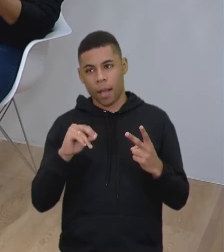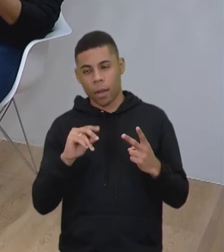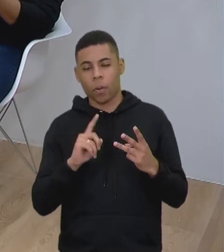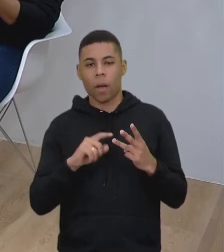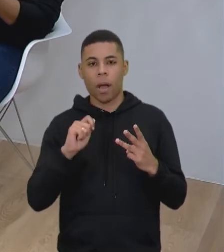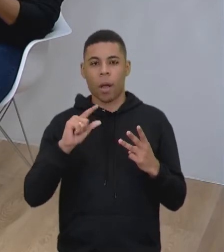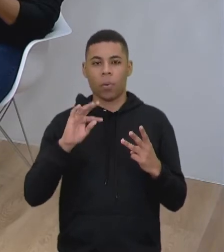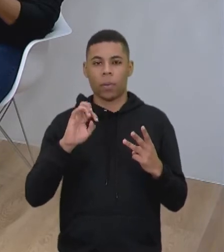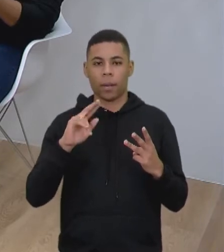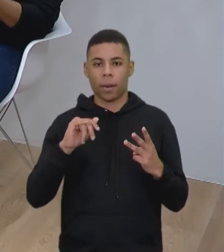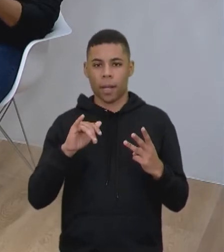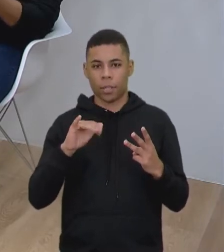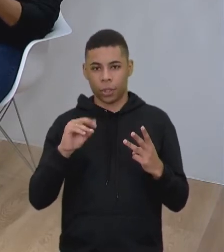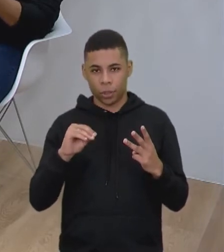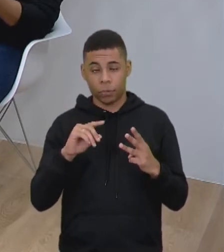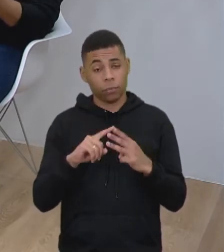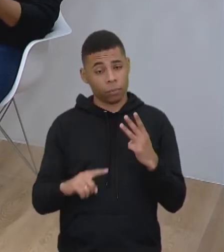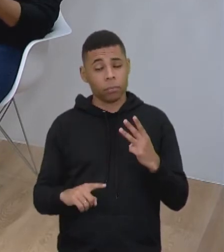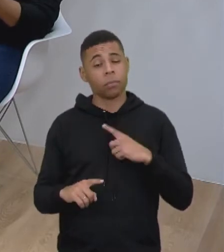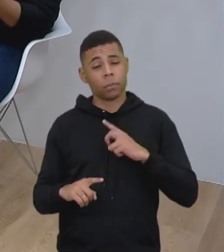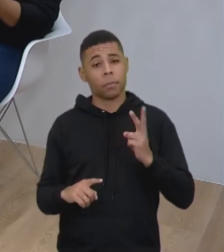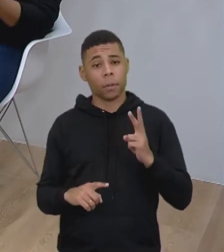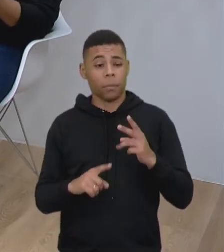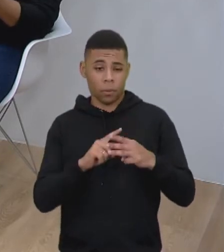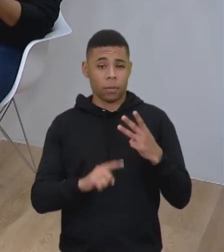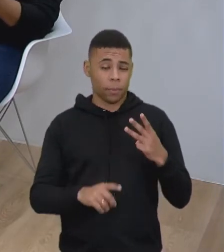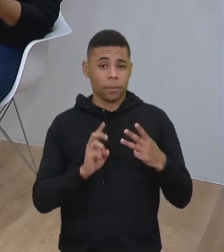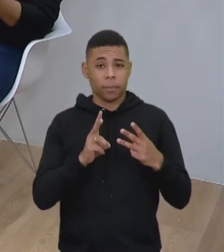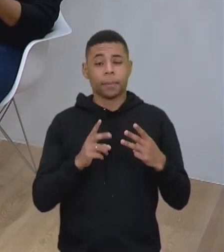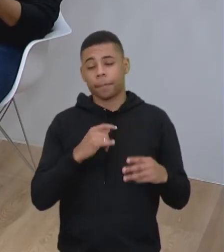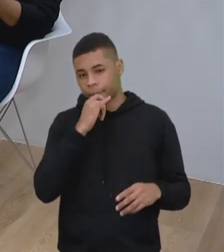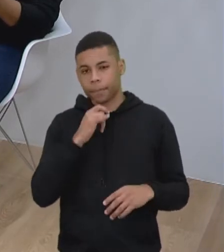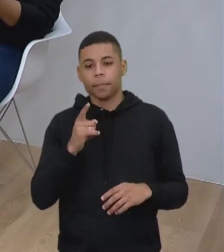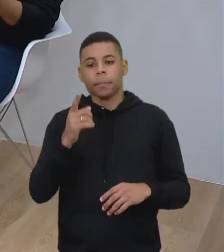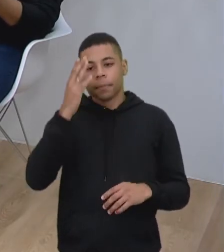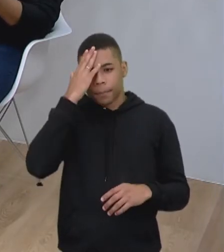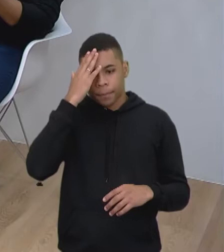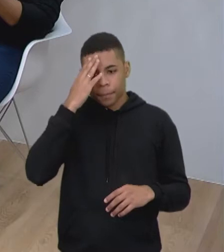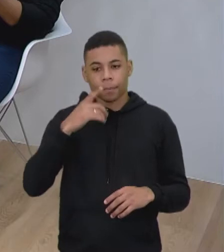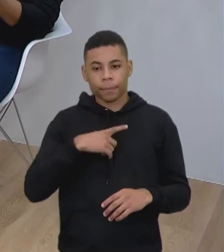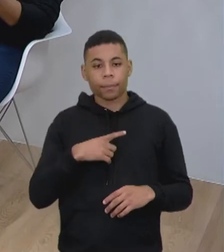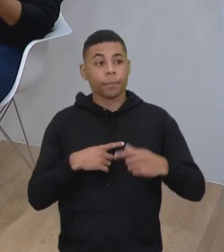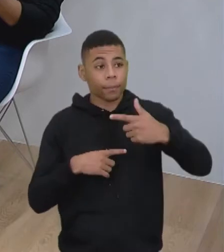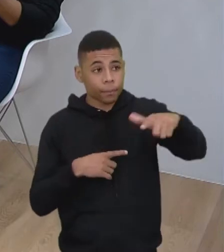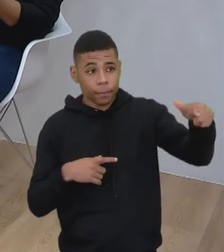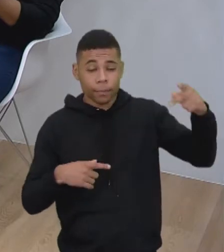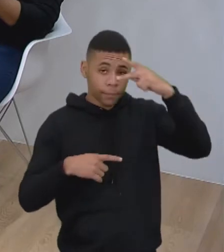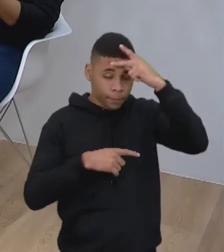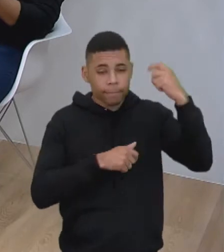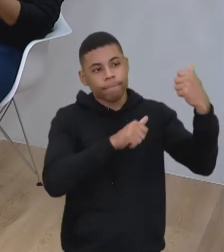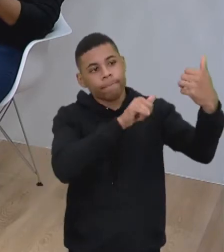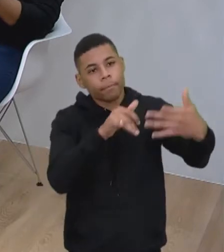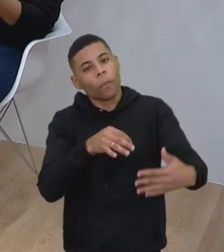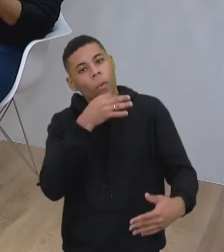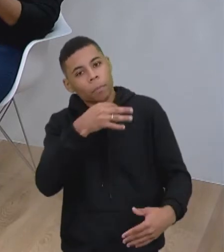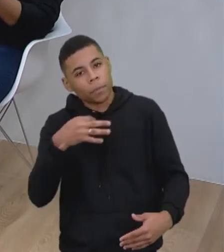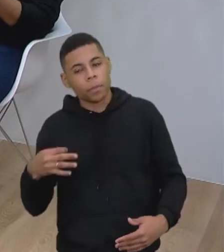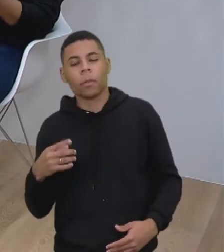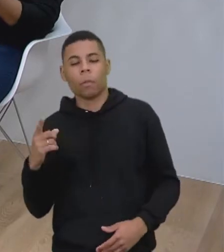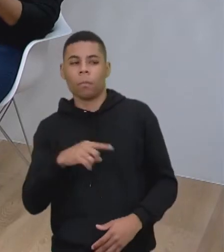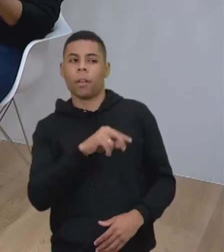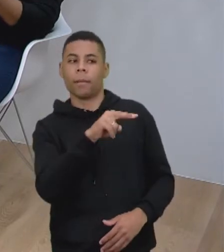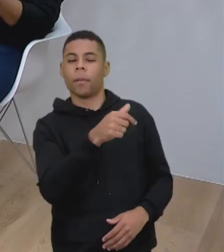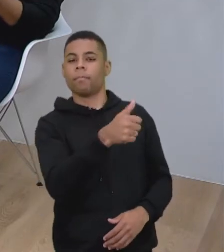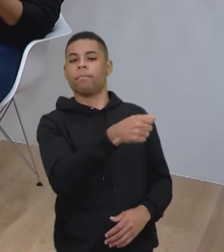alternativo, ele surge daí, dessa lacuna, né? De você ter outras vozes que são possíveis aparecer